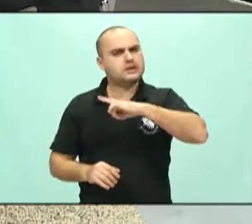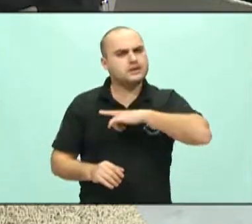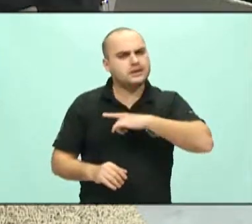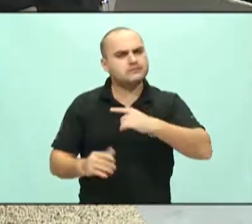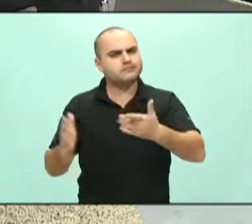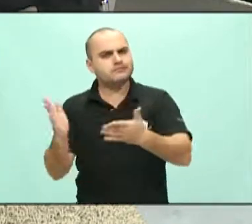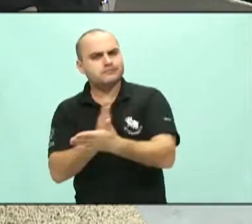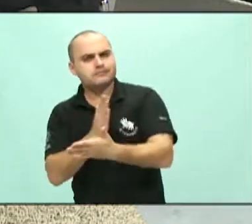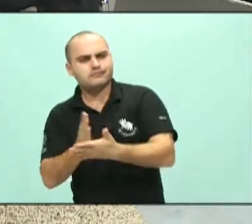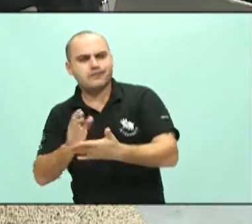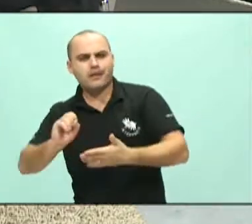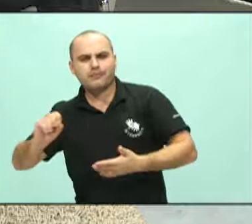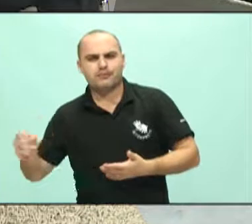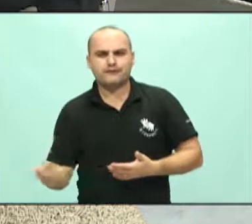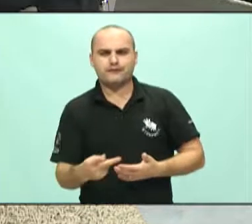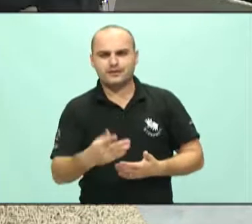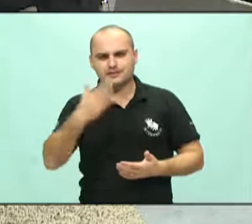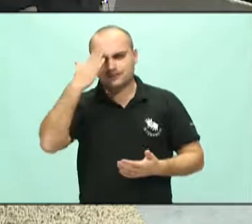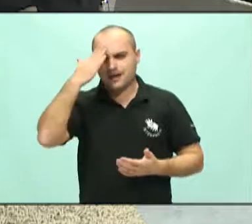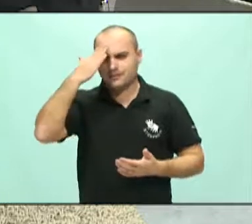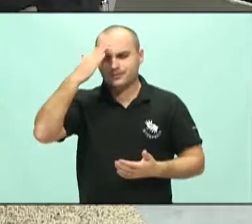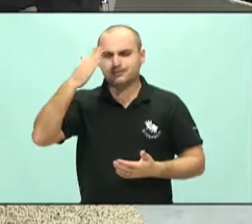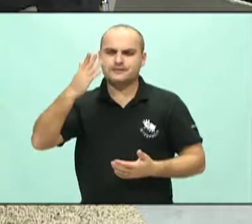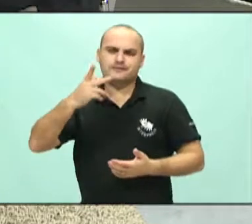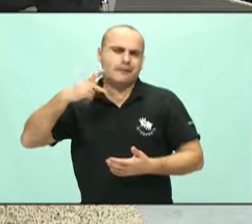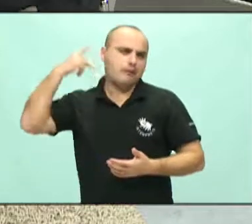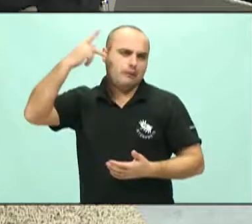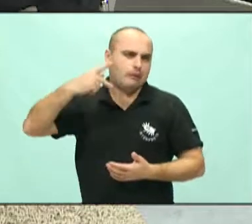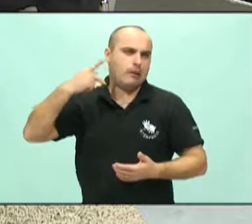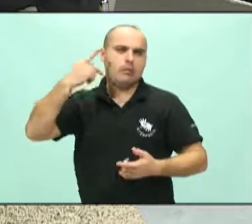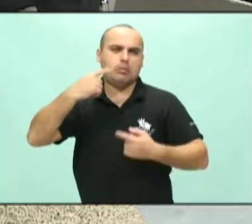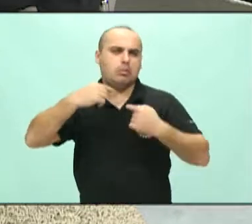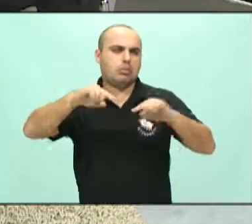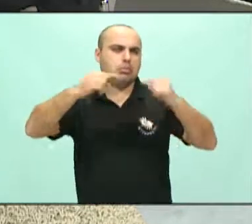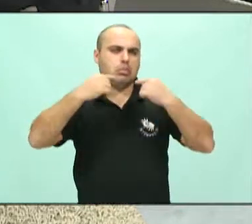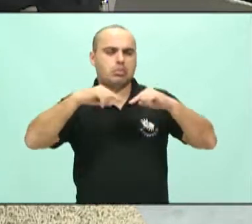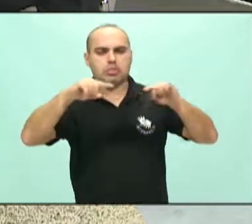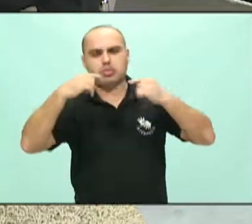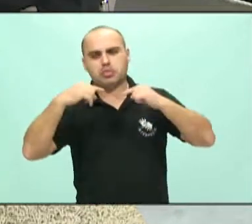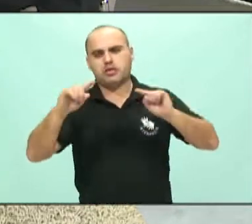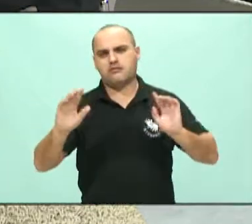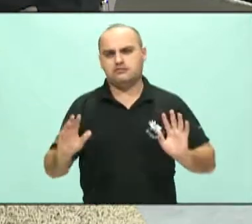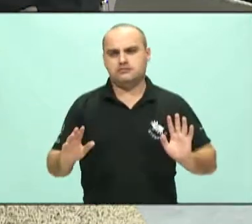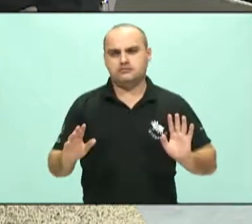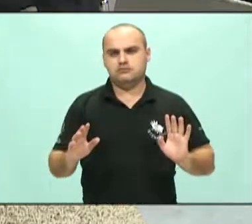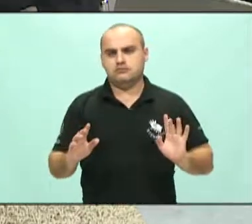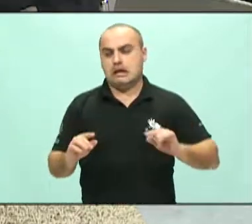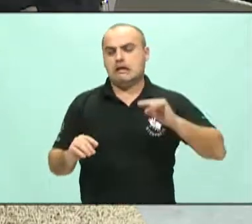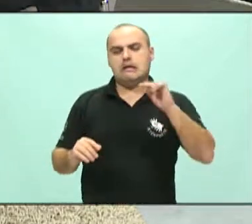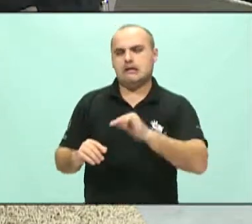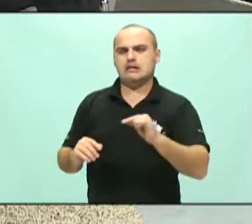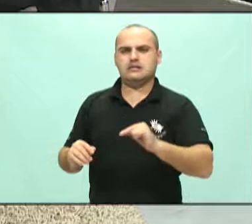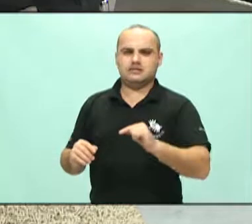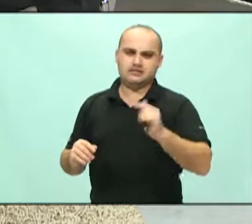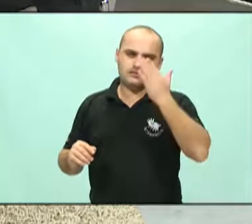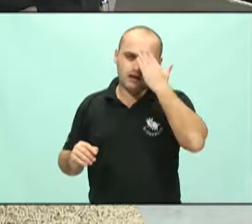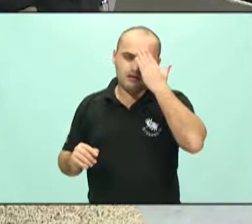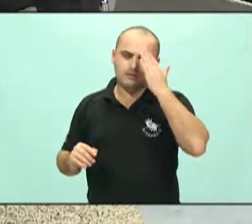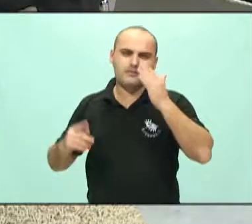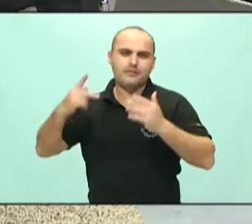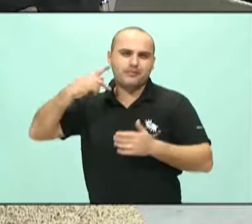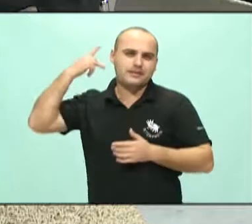por política pura. Política, eu não digo política, porque a política ela é bonita. O que está se fazendo aí é politicagem. Aquela